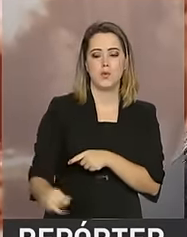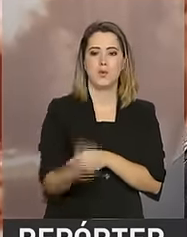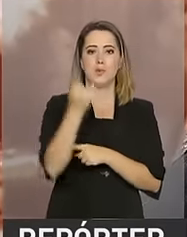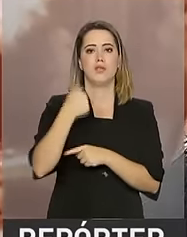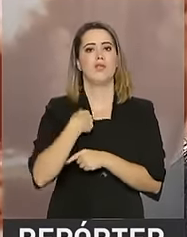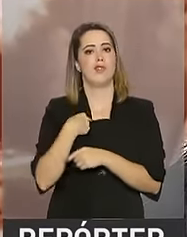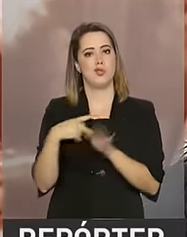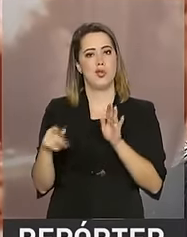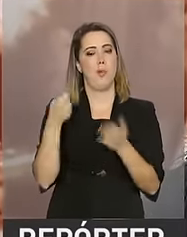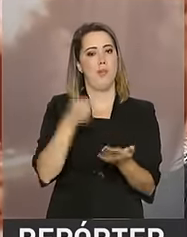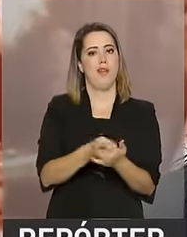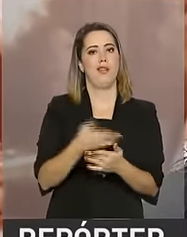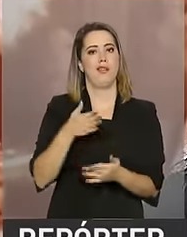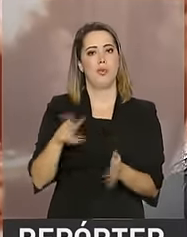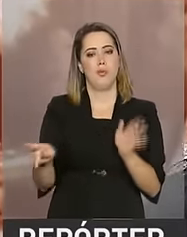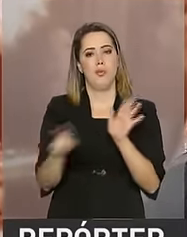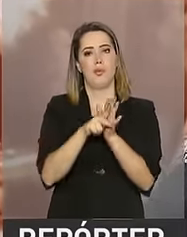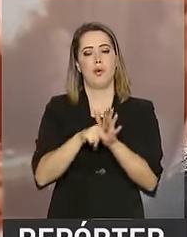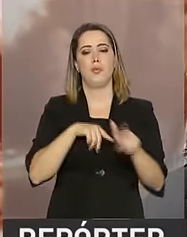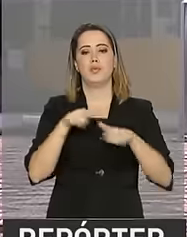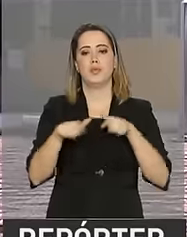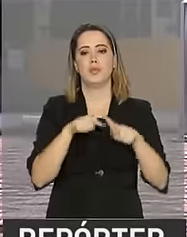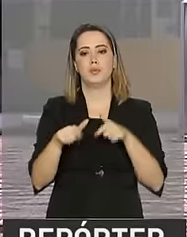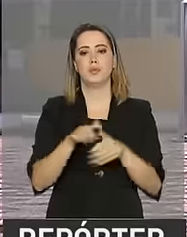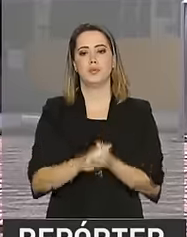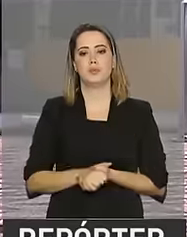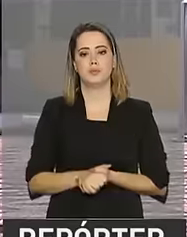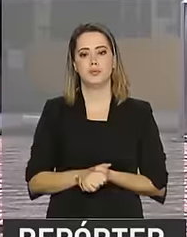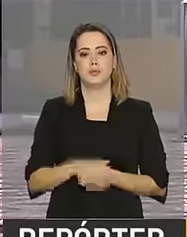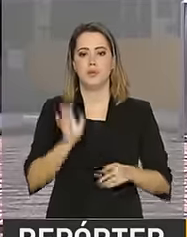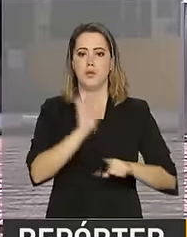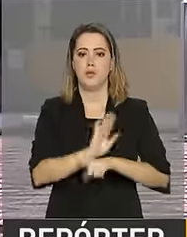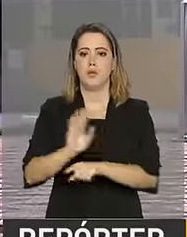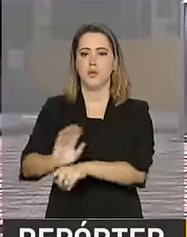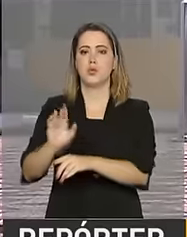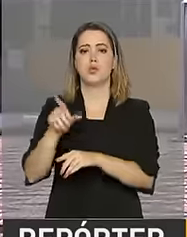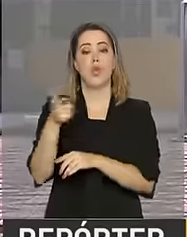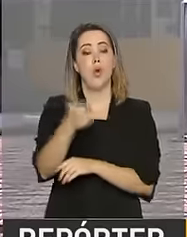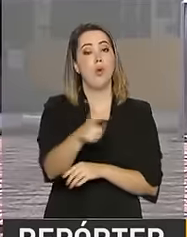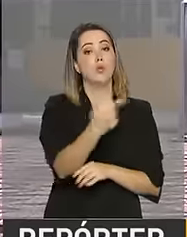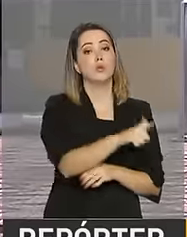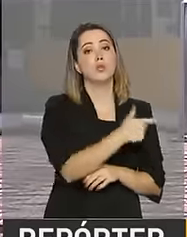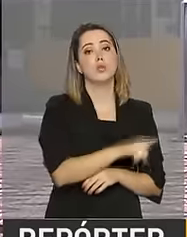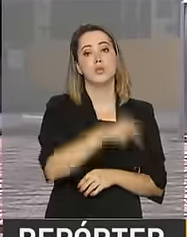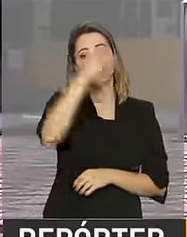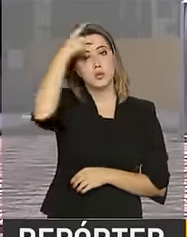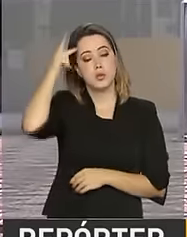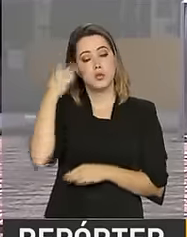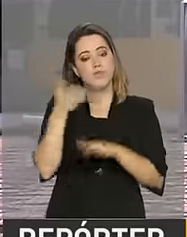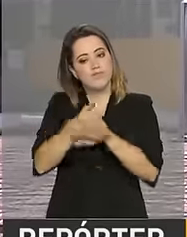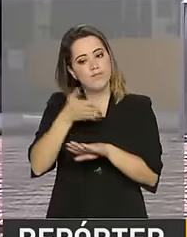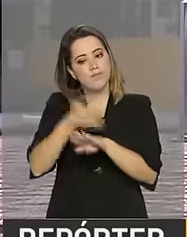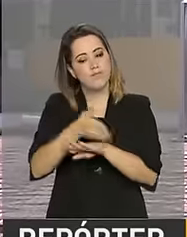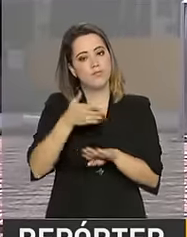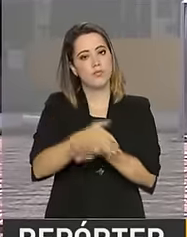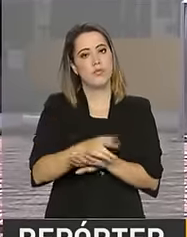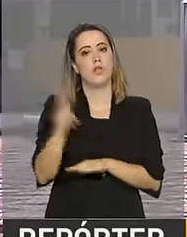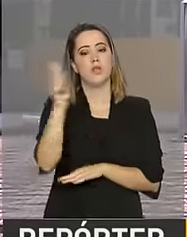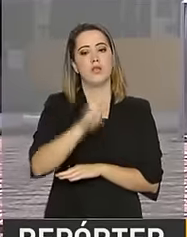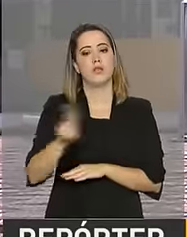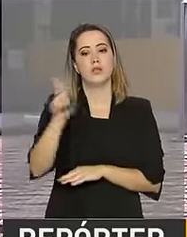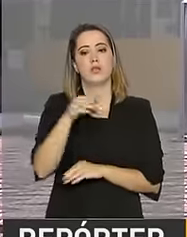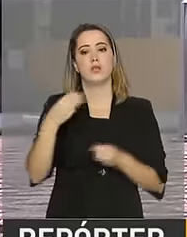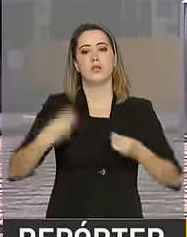meu trabalho eh esse curso e para ajudar outros estudantes a entrarem em uma universidade o Ministério da